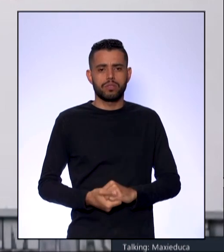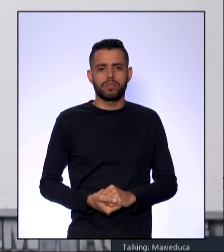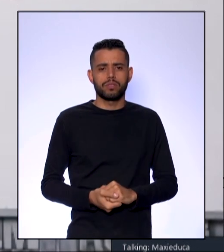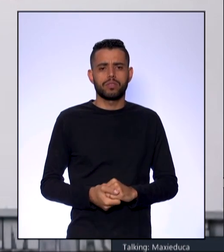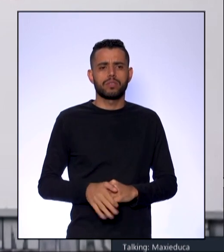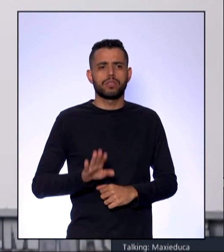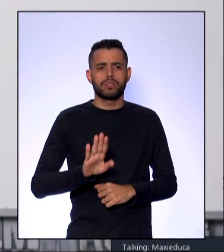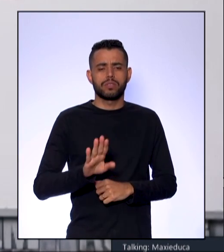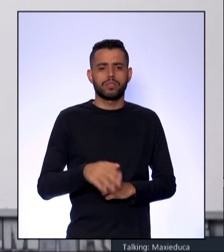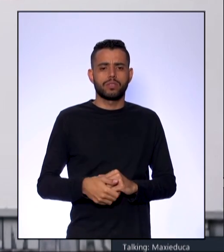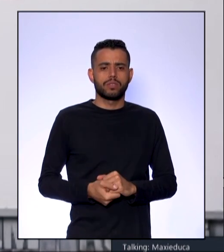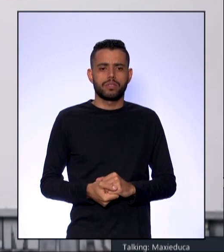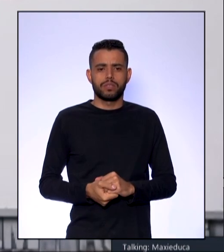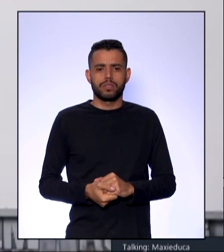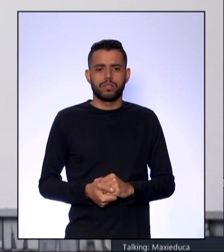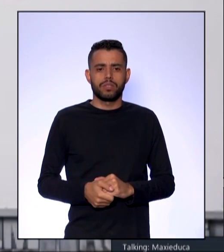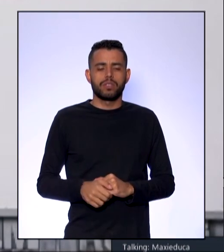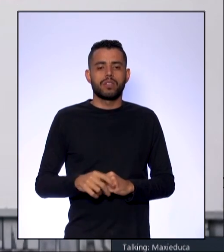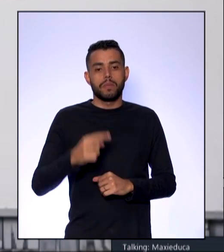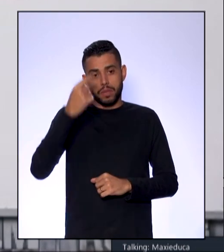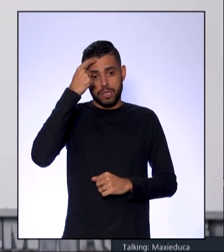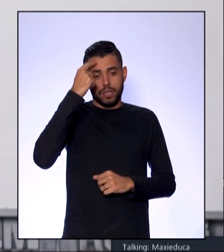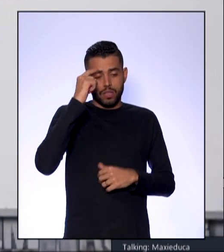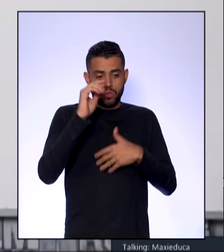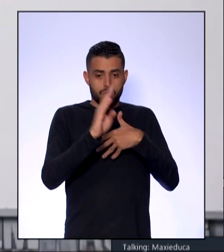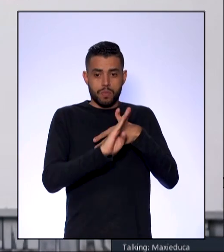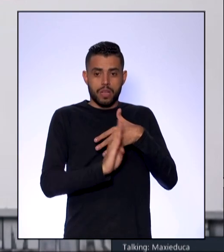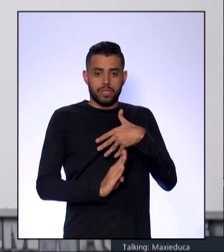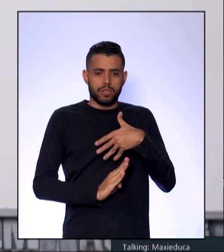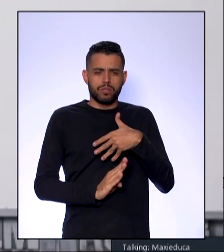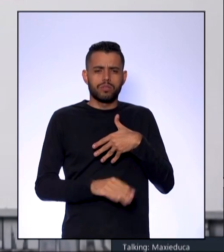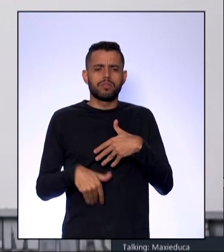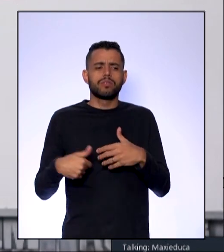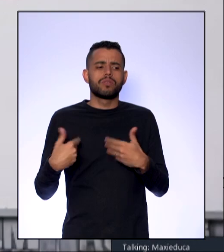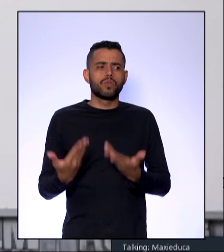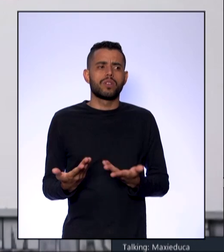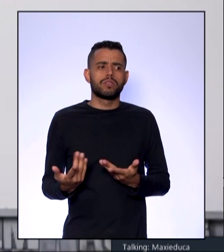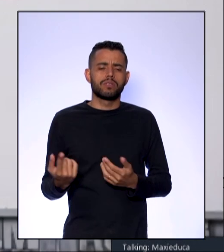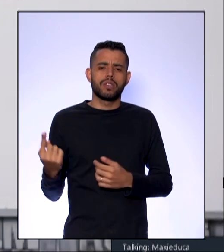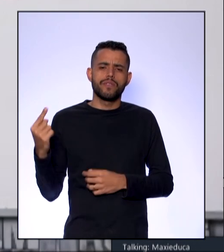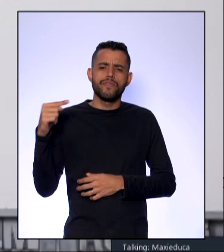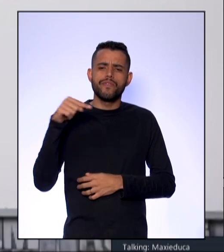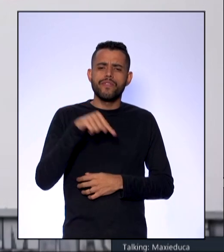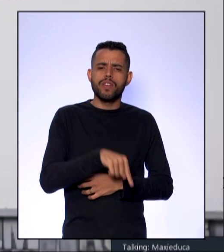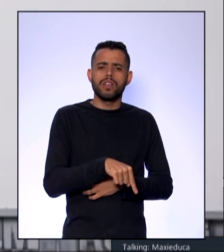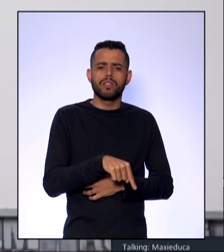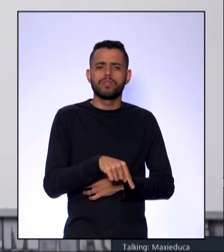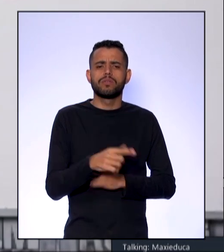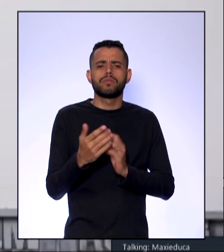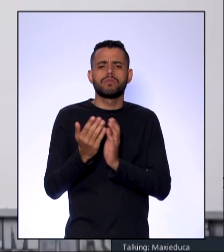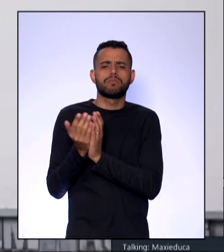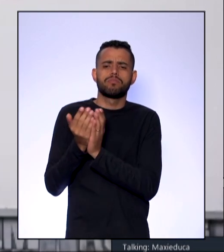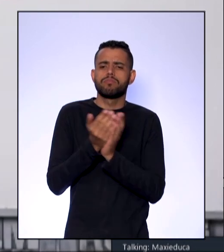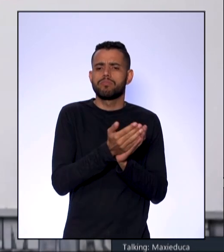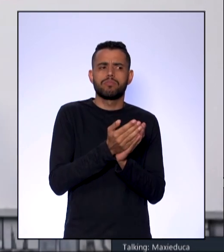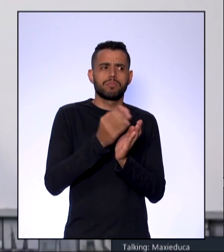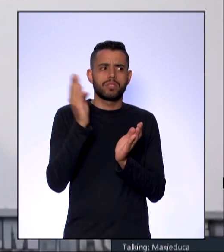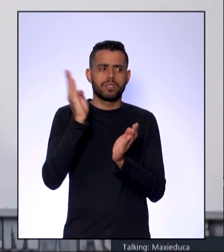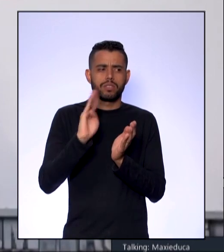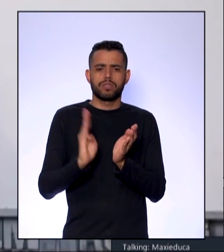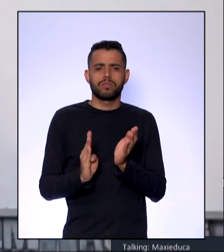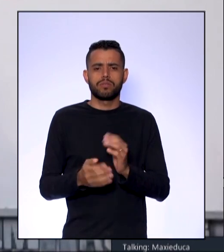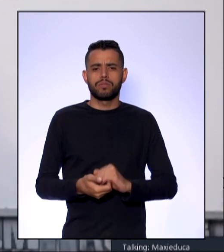primordial aqui, vamos falar de Cabral, Brasil. Quando que ele veio para o Brasil?